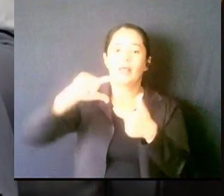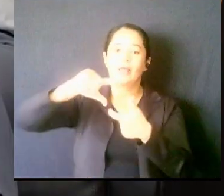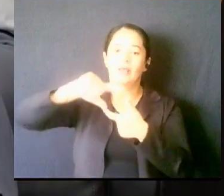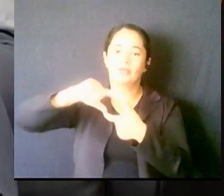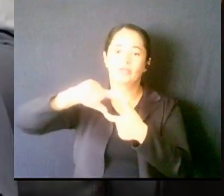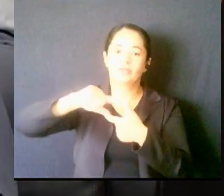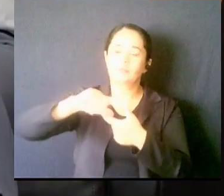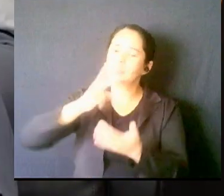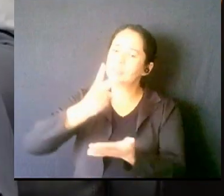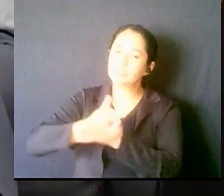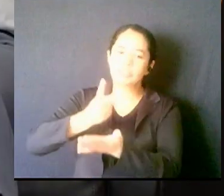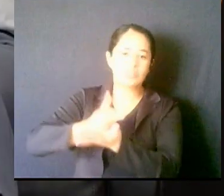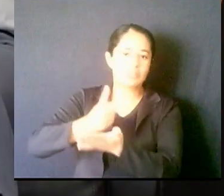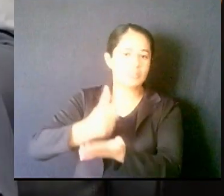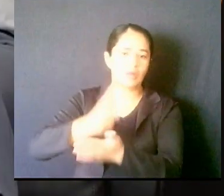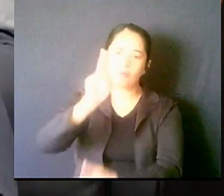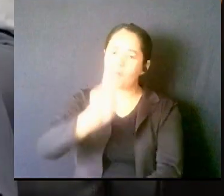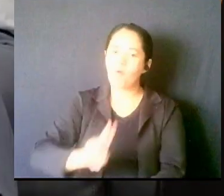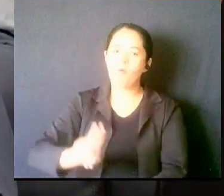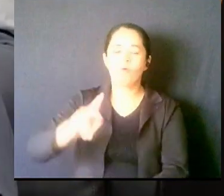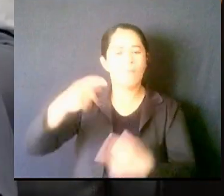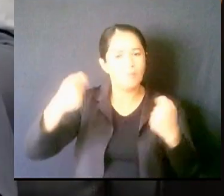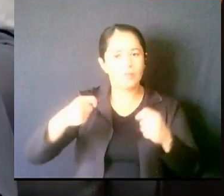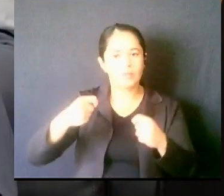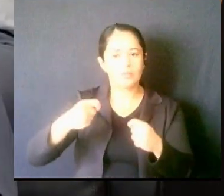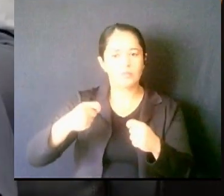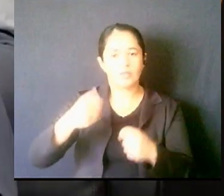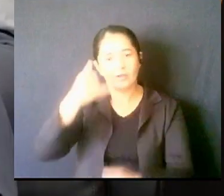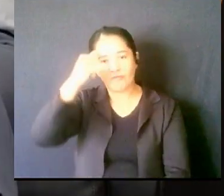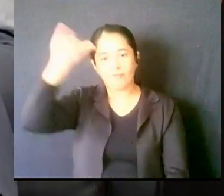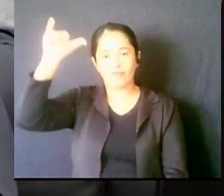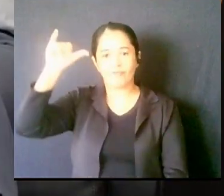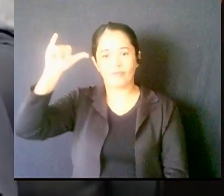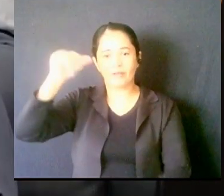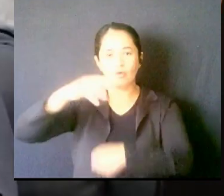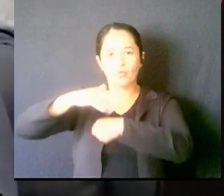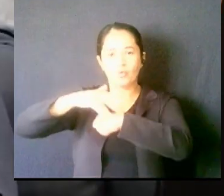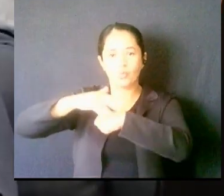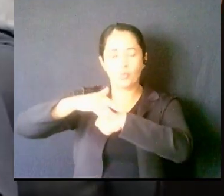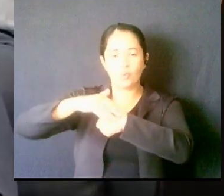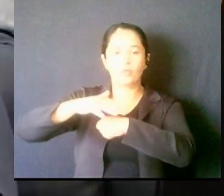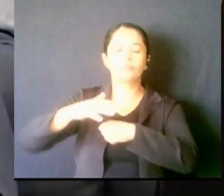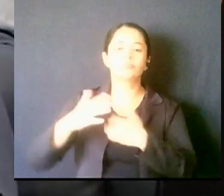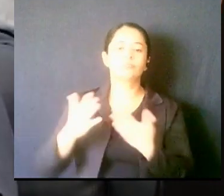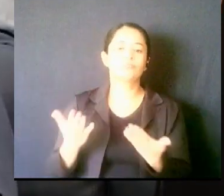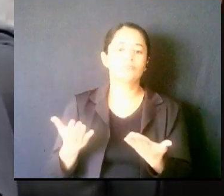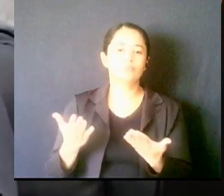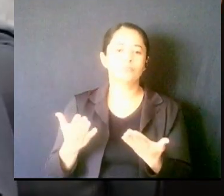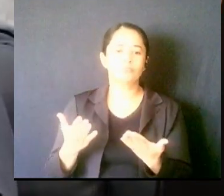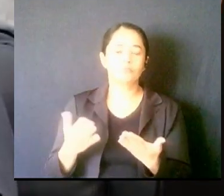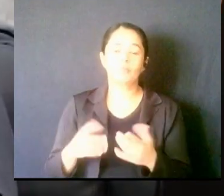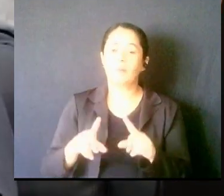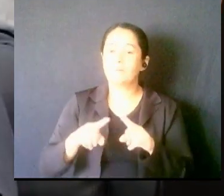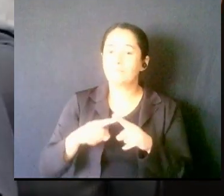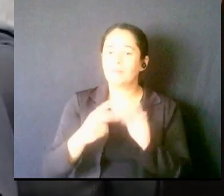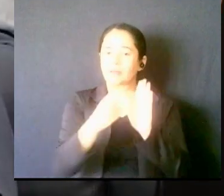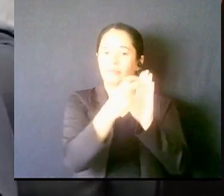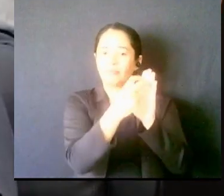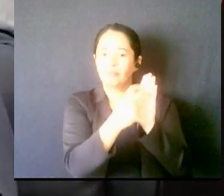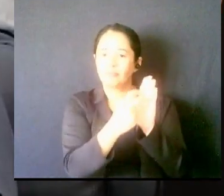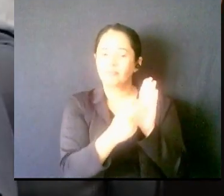porque protege para doenças infecciosas. E esses métodos contraceptivos são muito